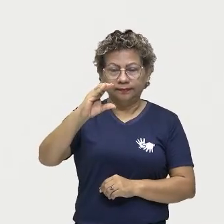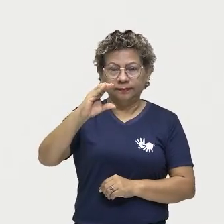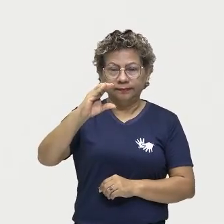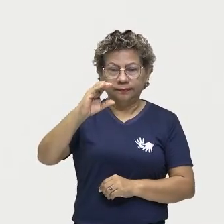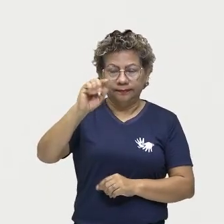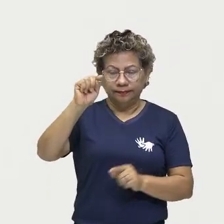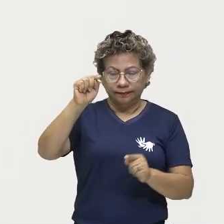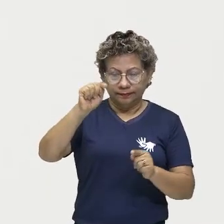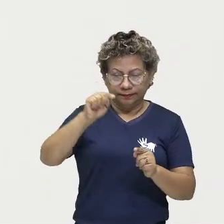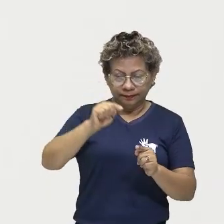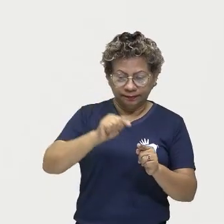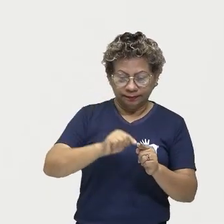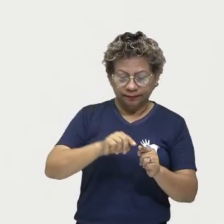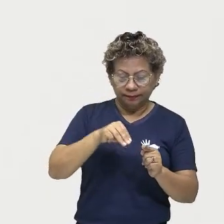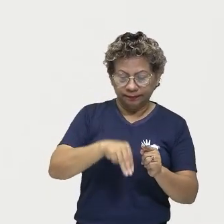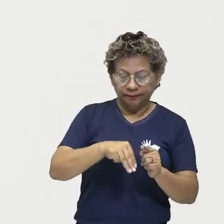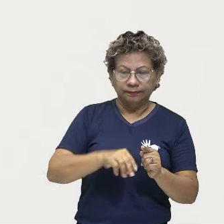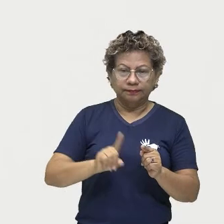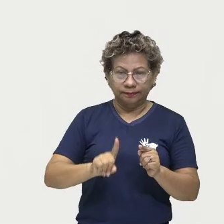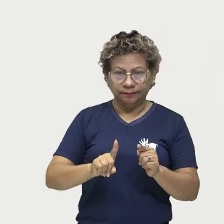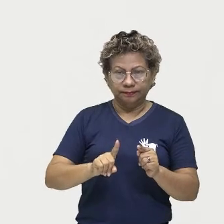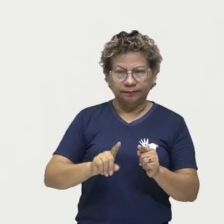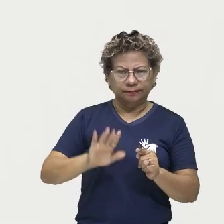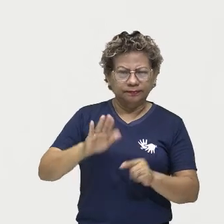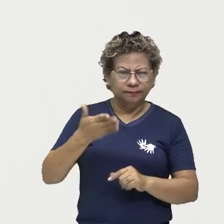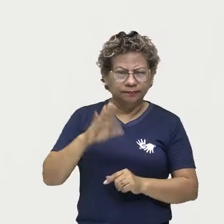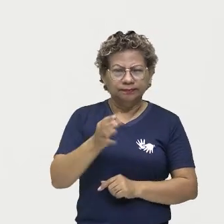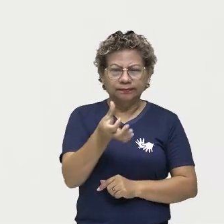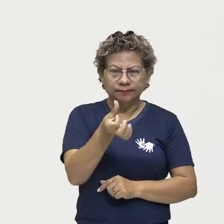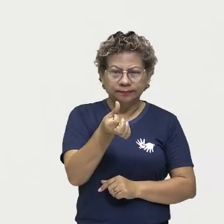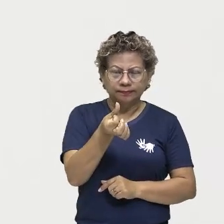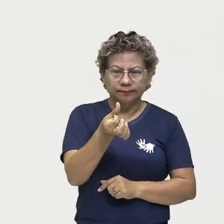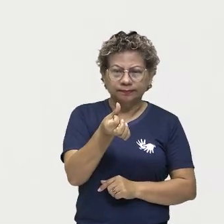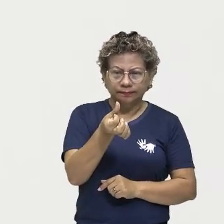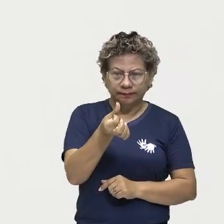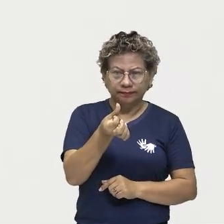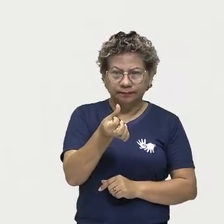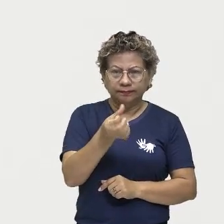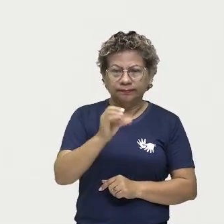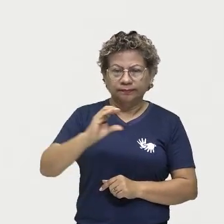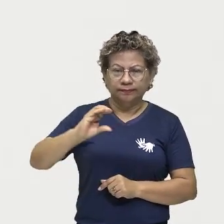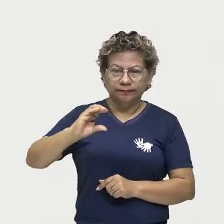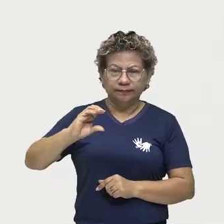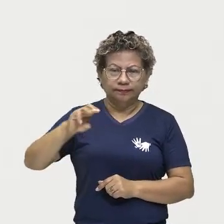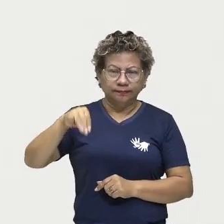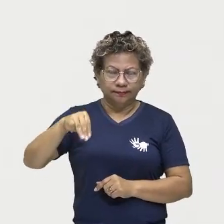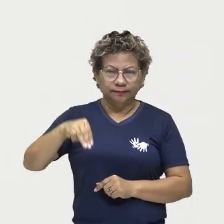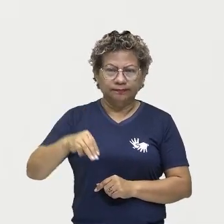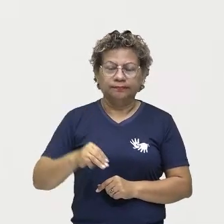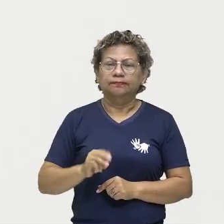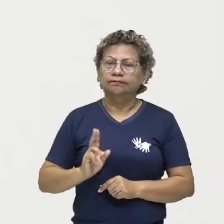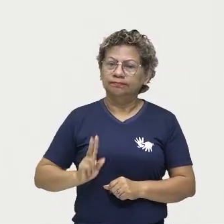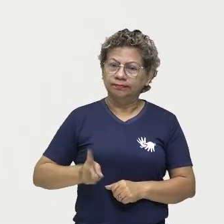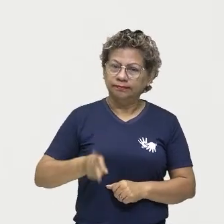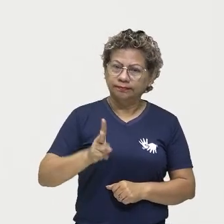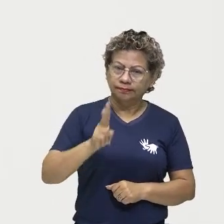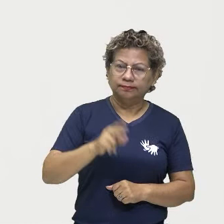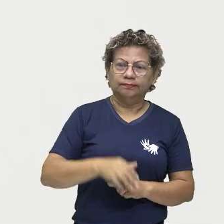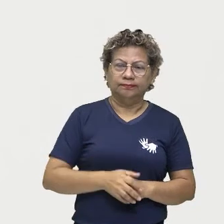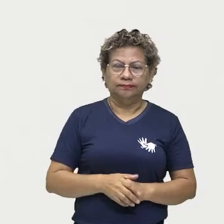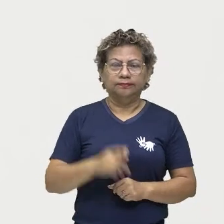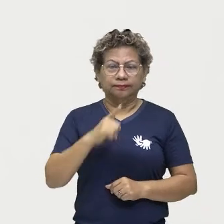6 centímetros, uma hipótese, só para nós entendermos aqui, significa dizer que cada segmento desse aqui, ó, do